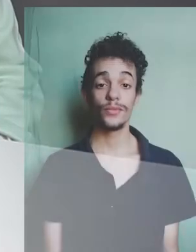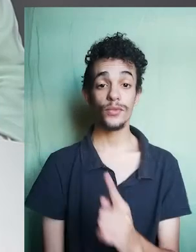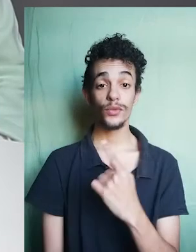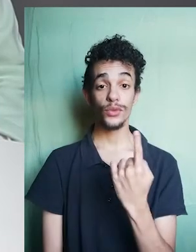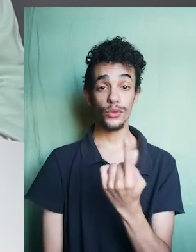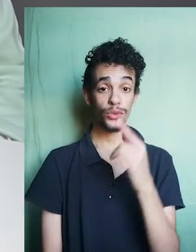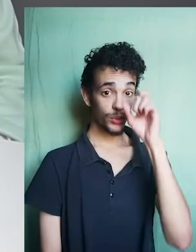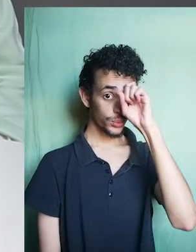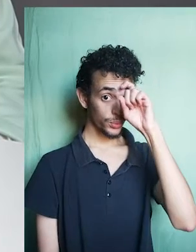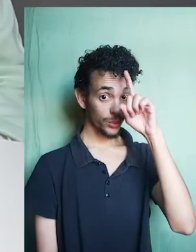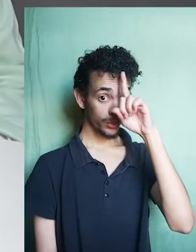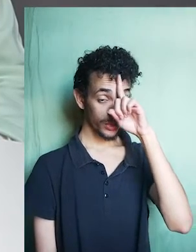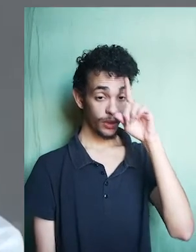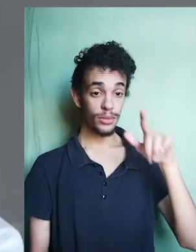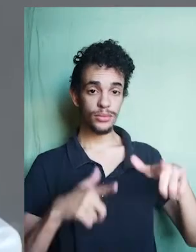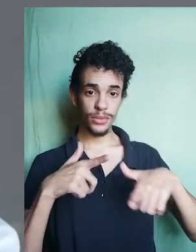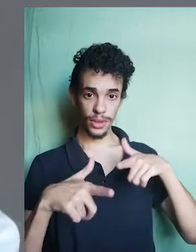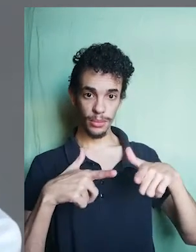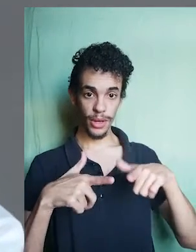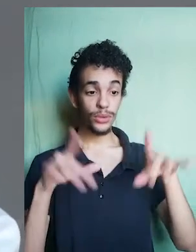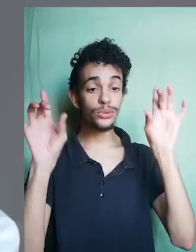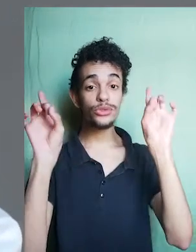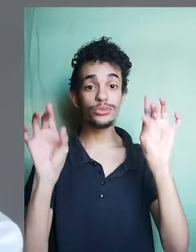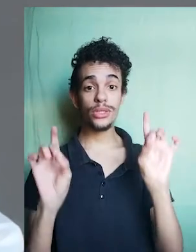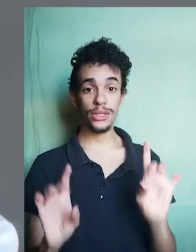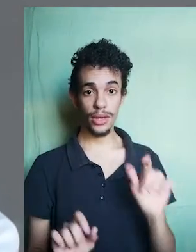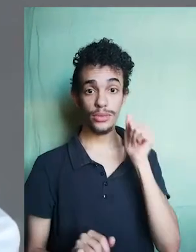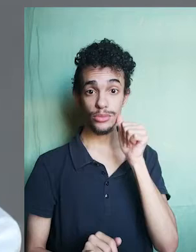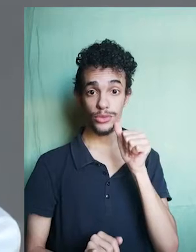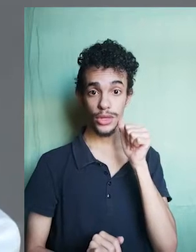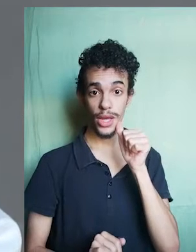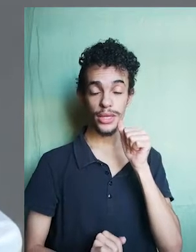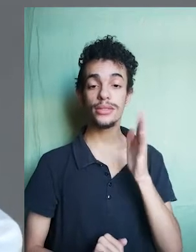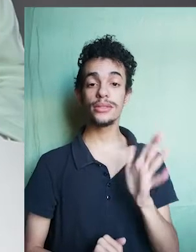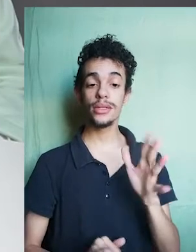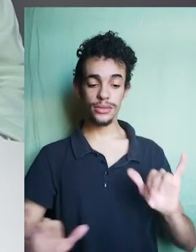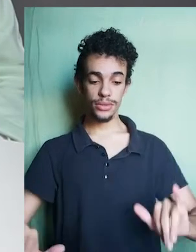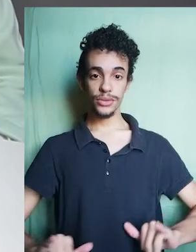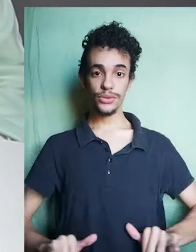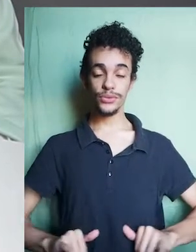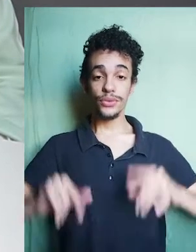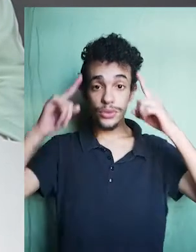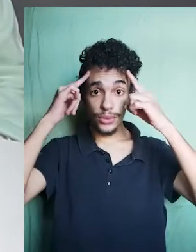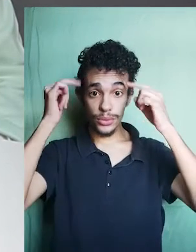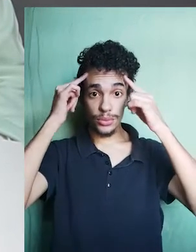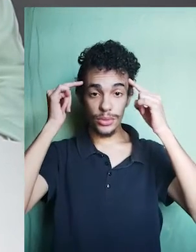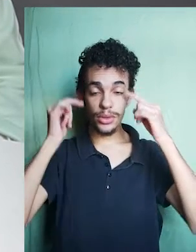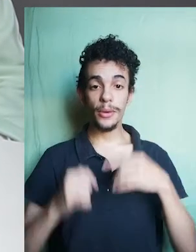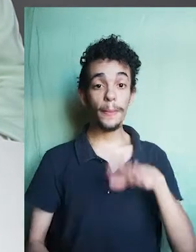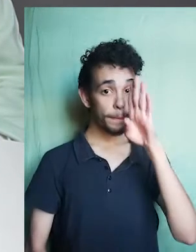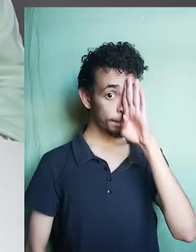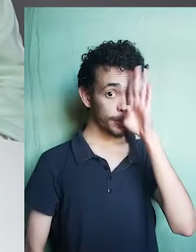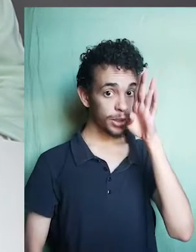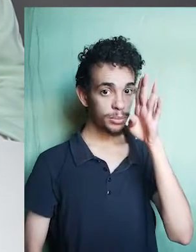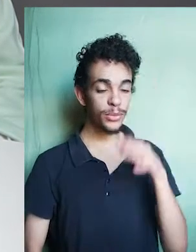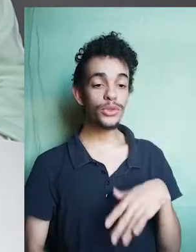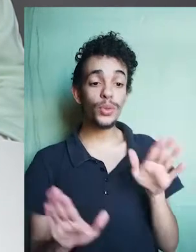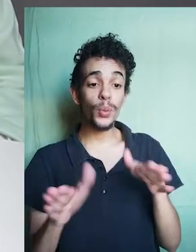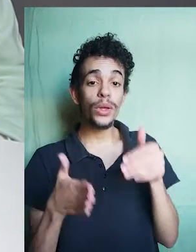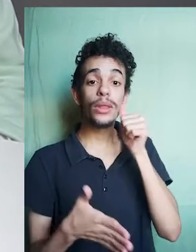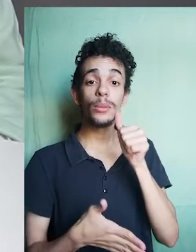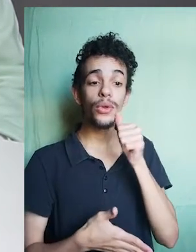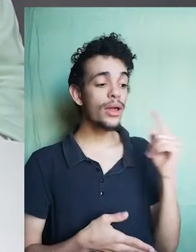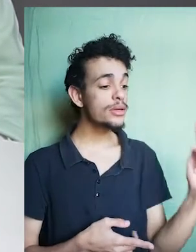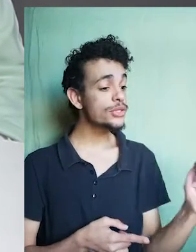a gente trabalha diretamente com pessoas em situações vítimas de violência, primeiramente quando esse paciente chega até o nosso